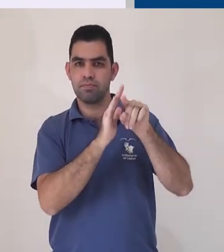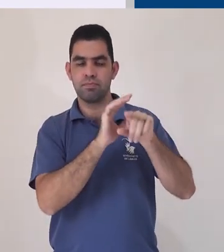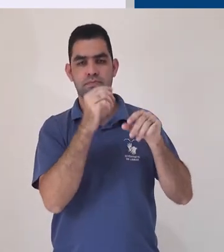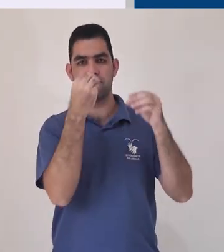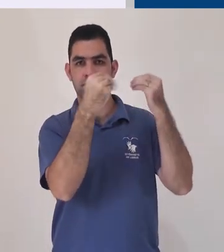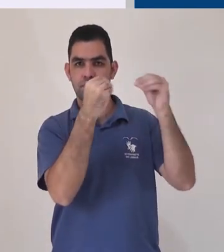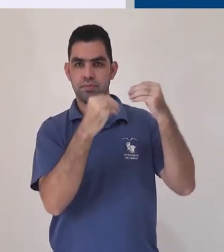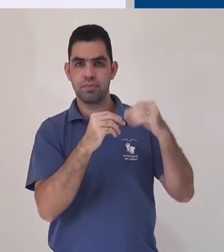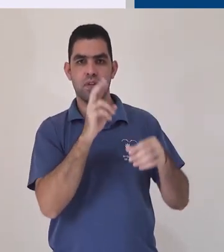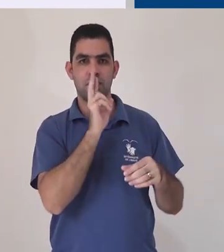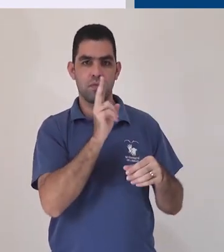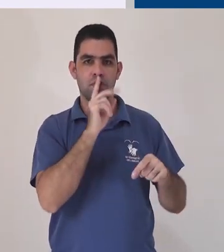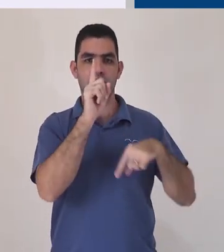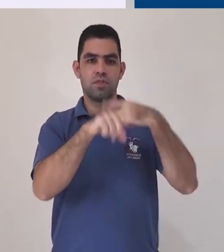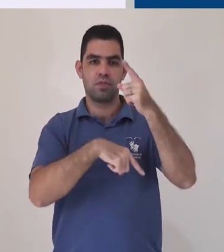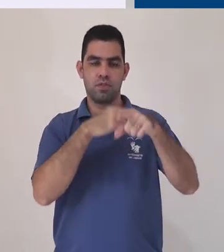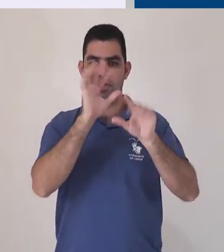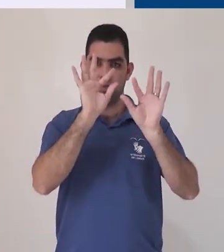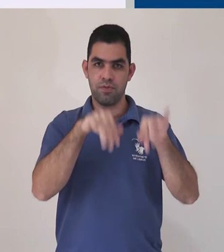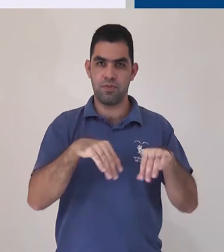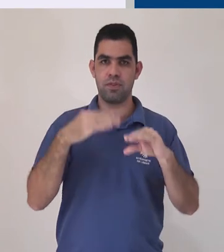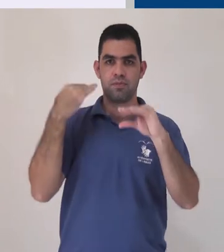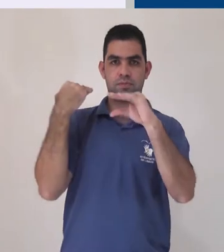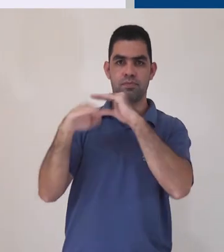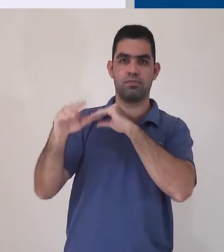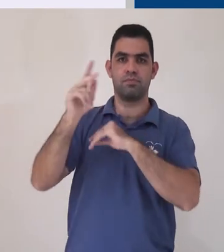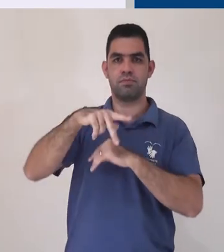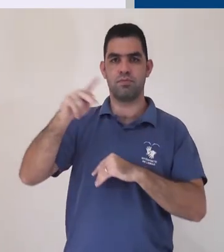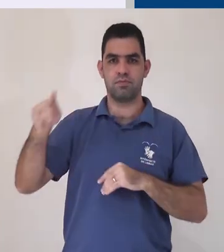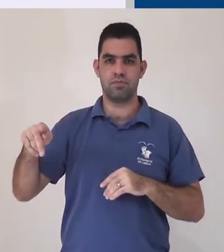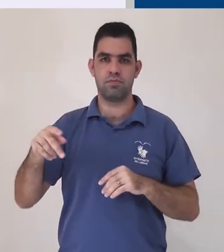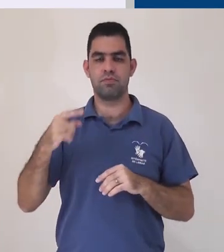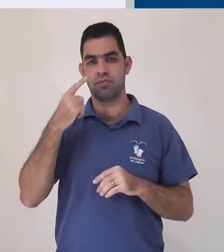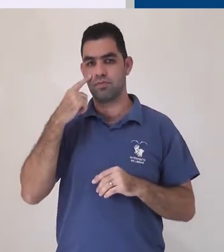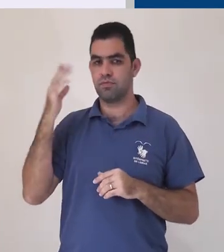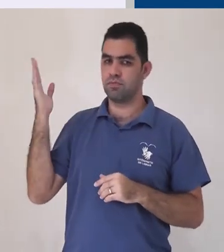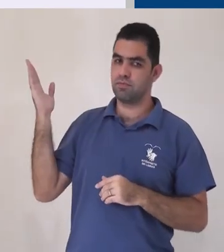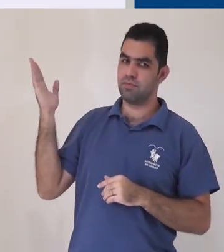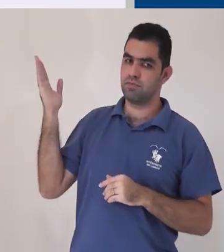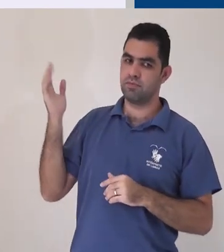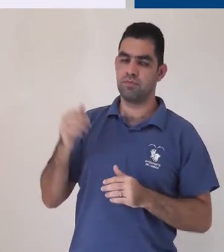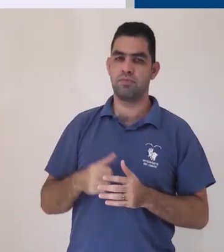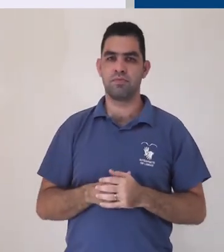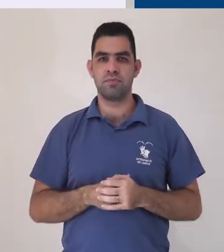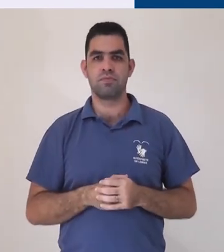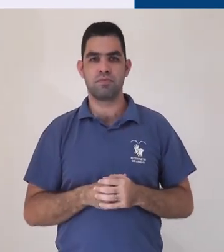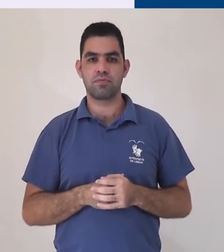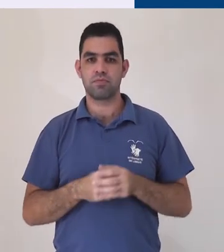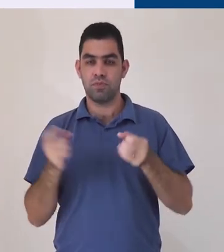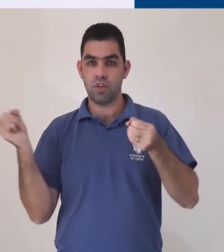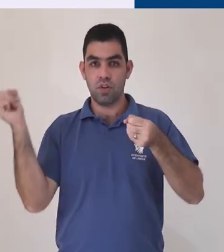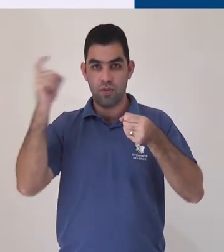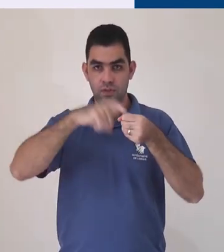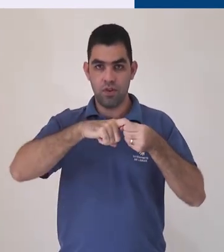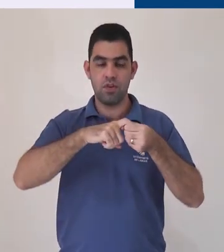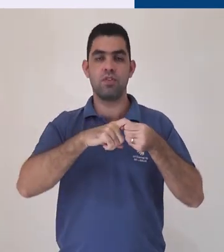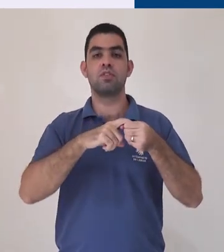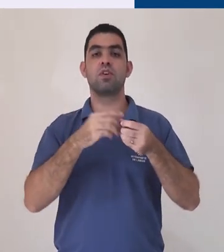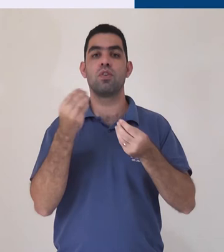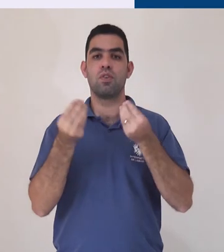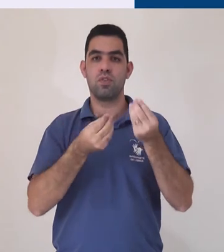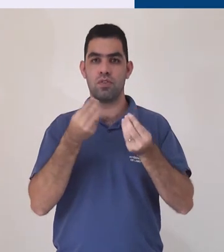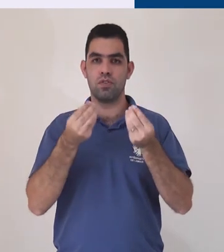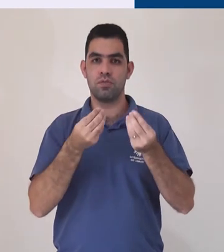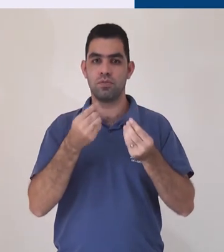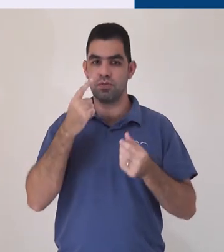e depois enviar para o professor clicando em enviar no box inferior esquerdo para retornar a tela de